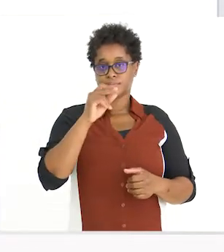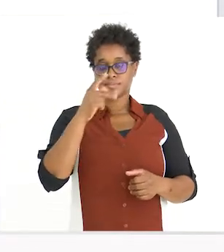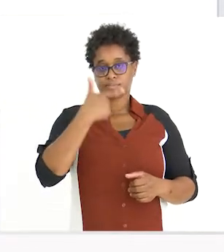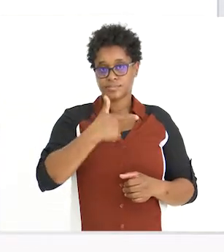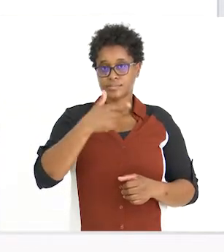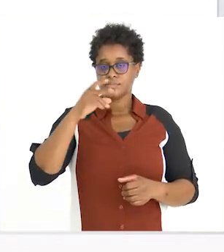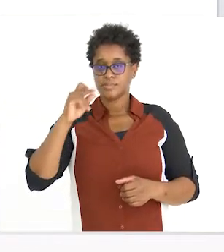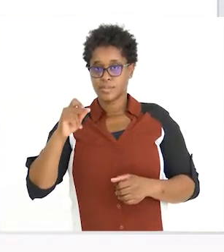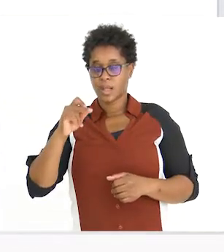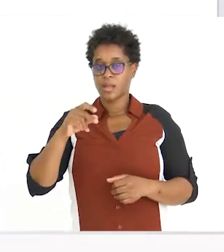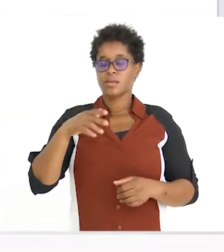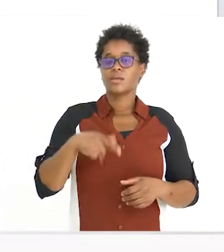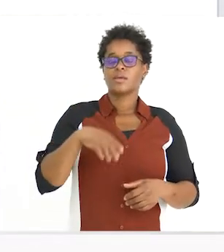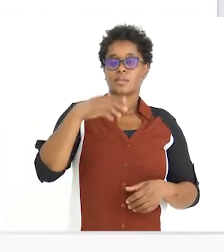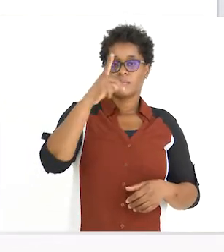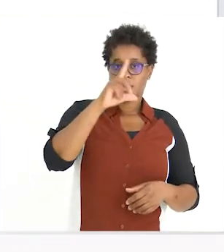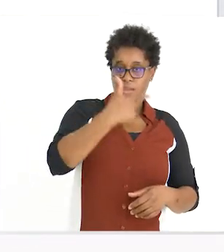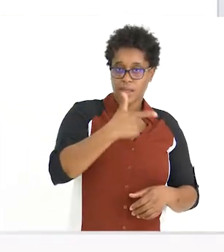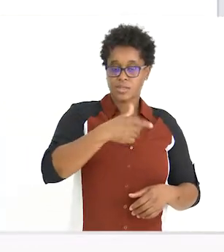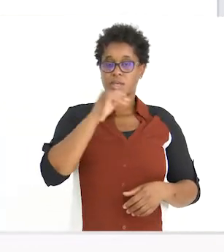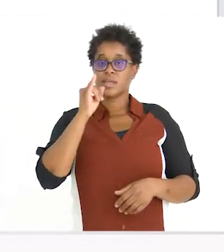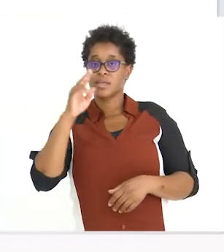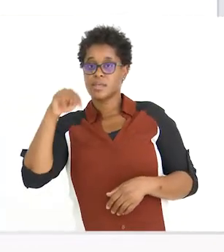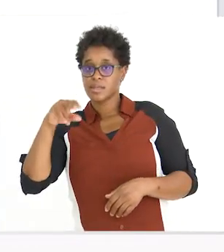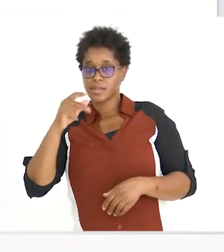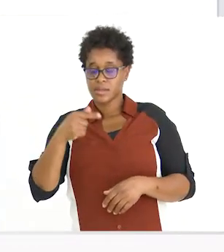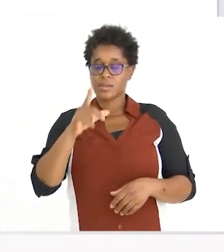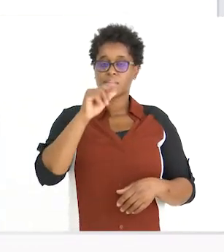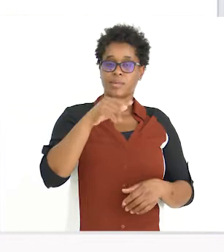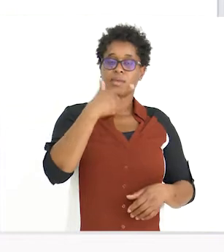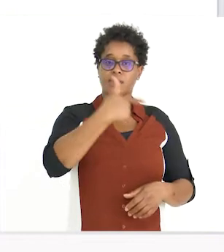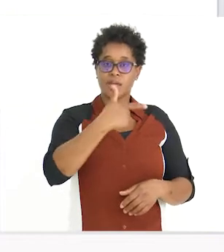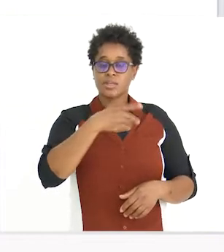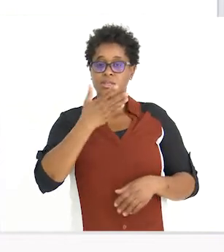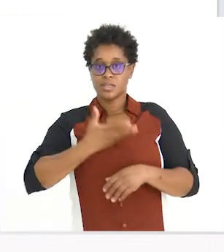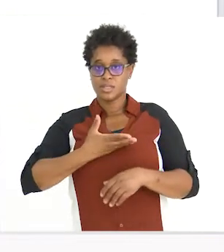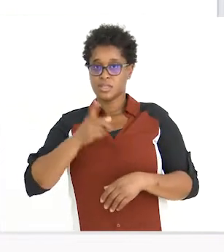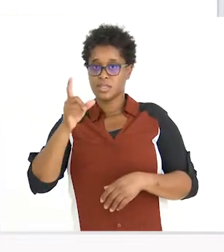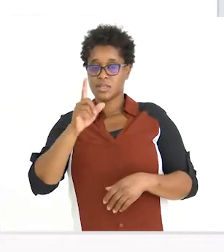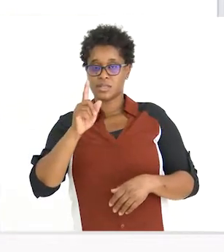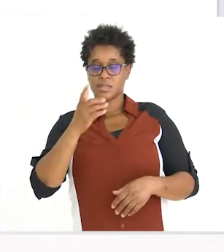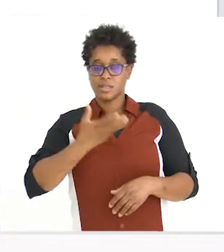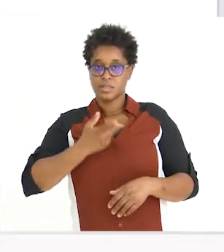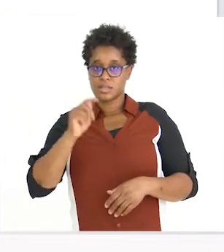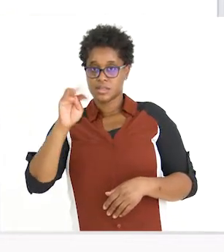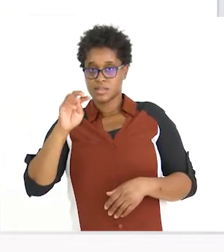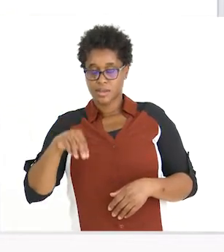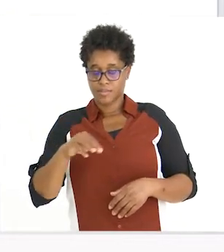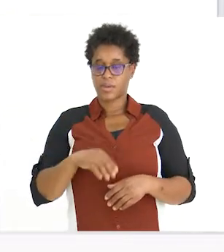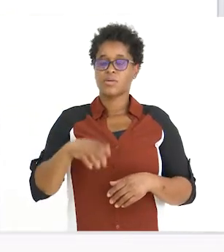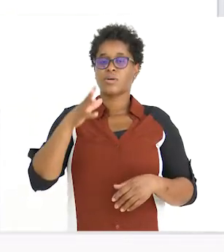a taxa de inatividade e a taxa do desemprego. Taxa de